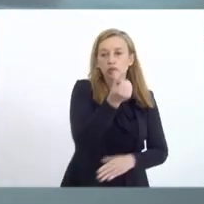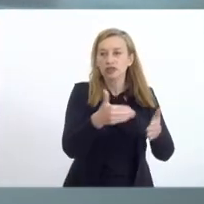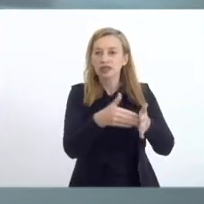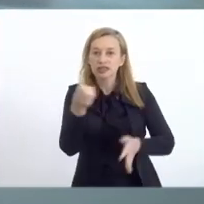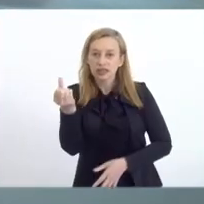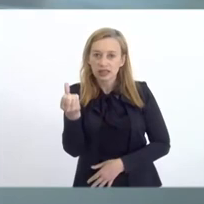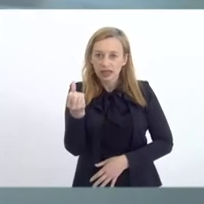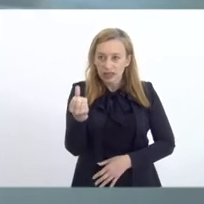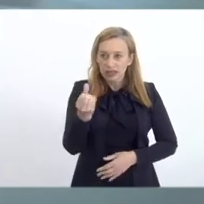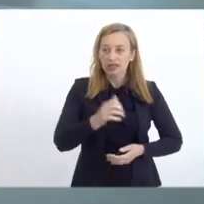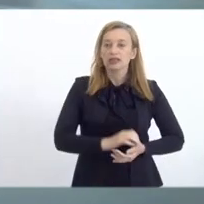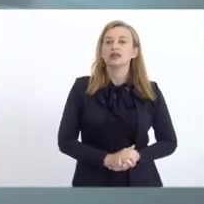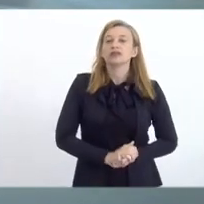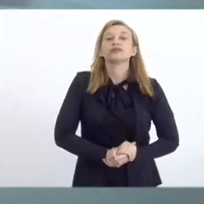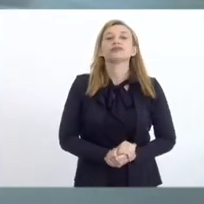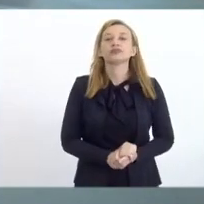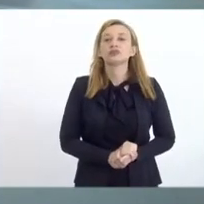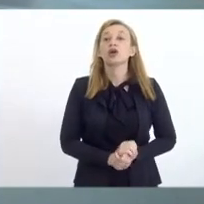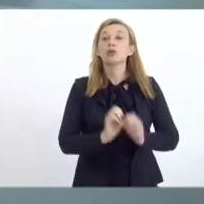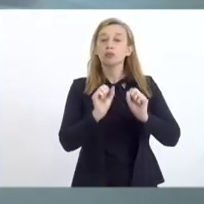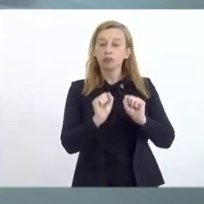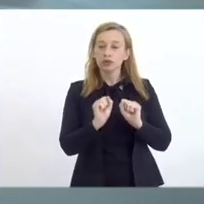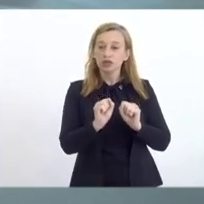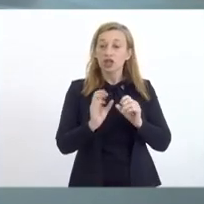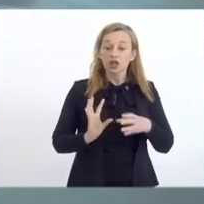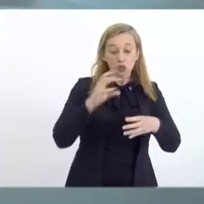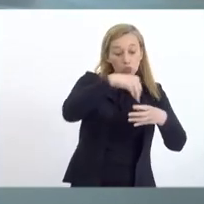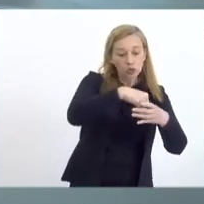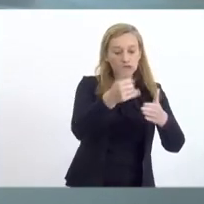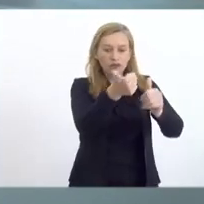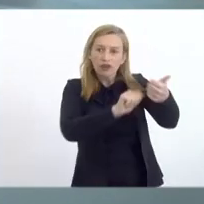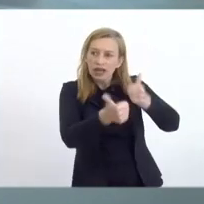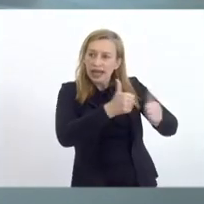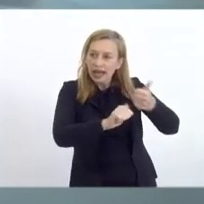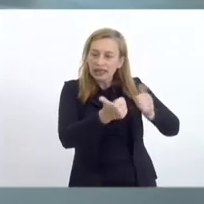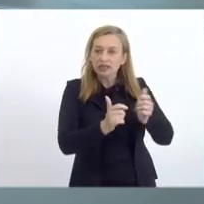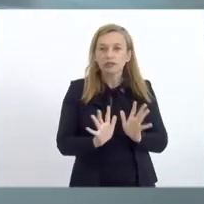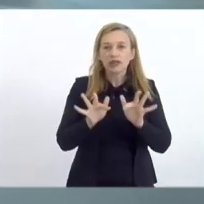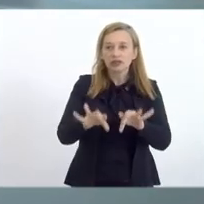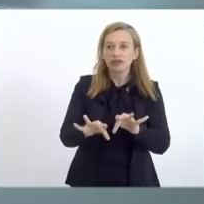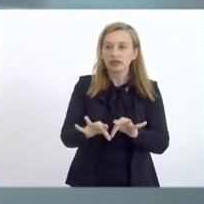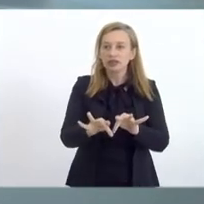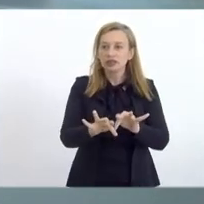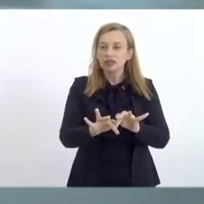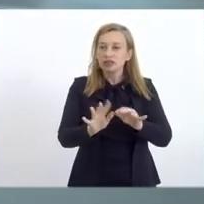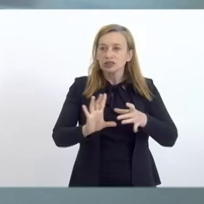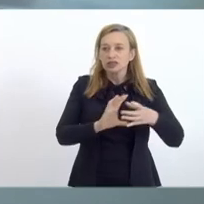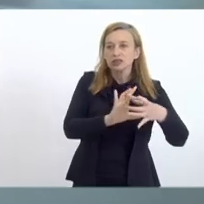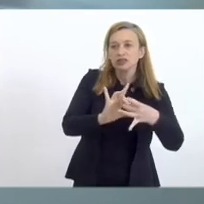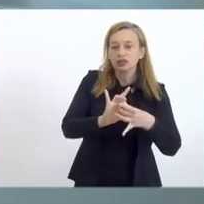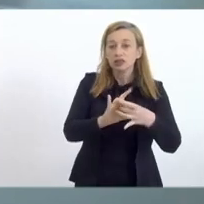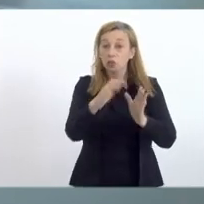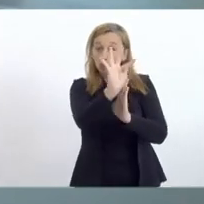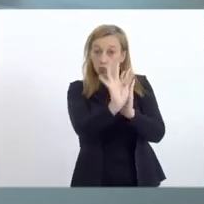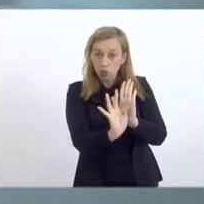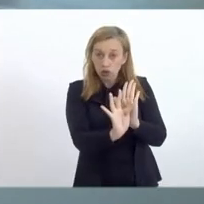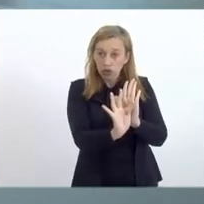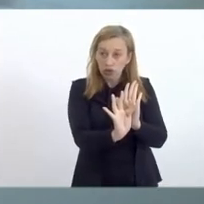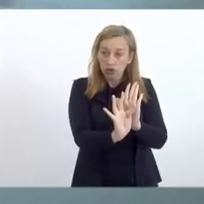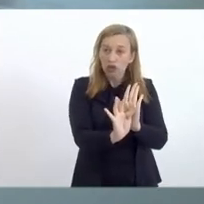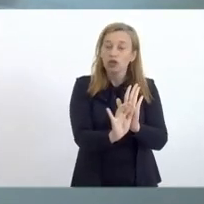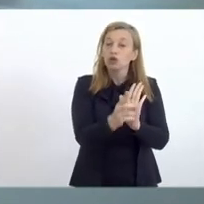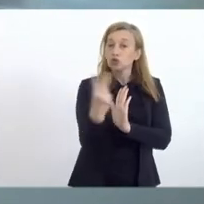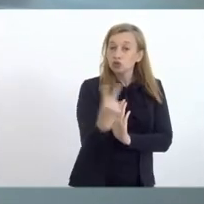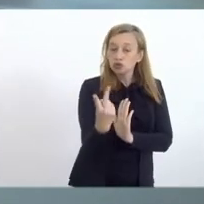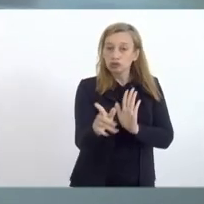de lei 4348, sejam incluídas e avaliadas para fins de harmonização dos textos, para que os